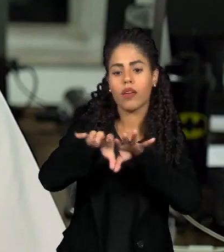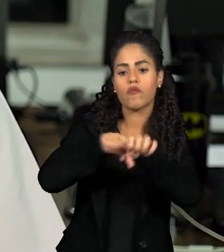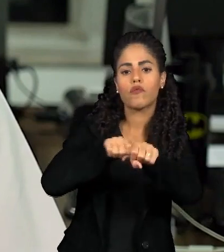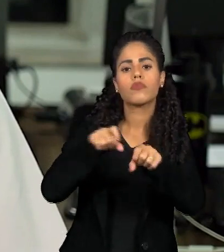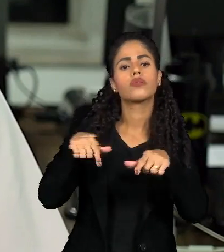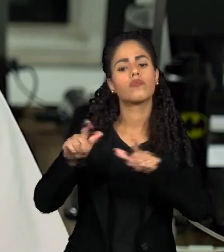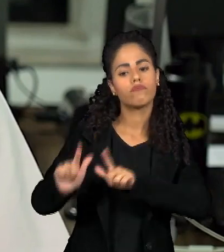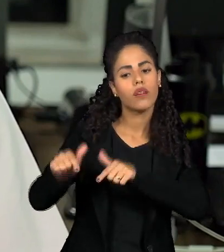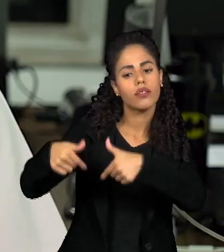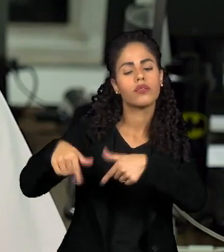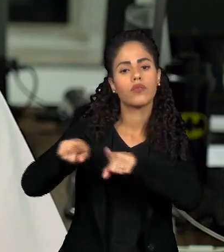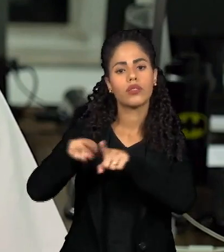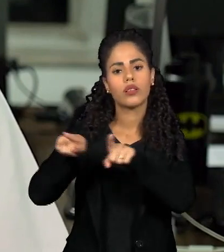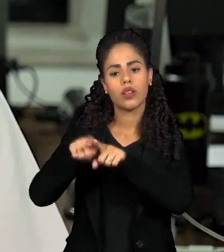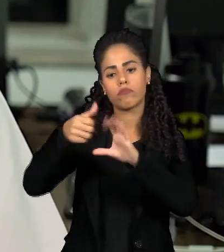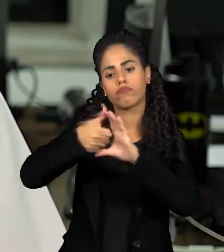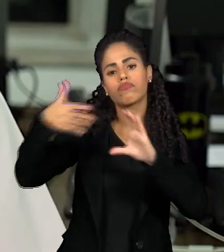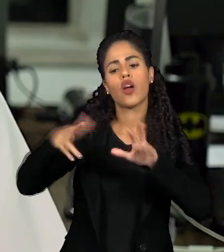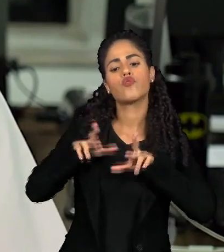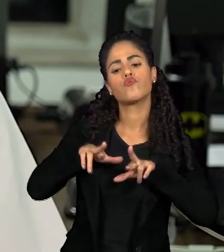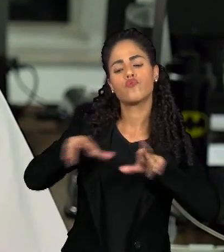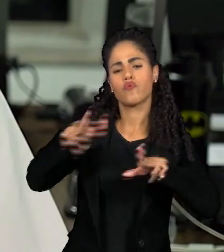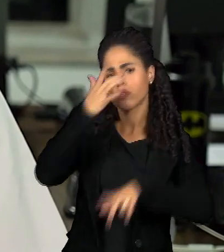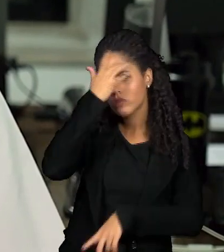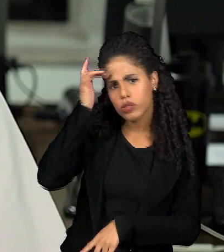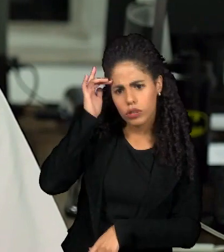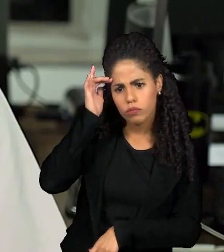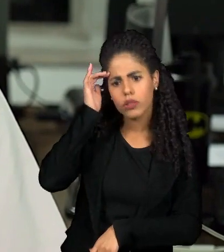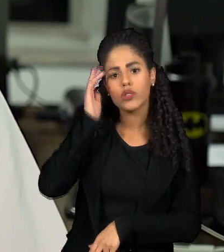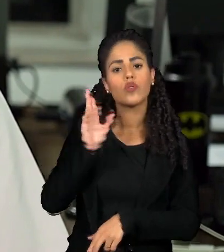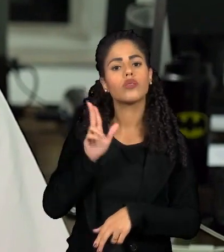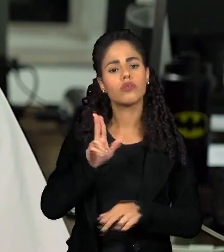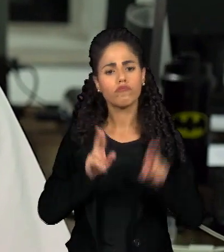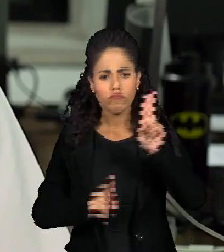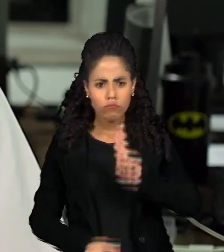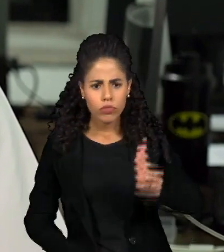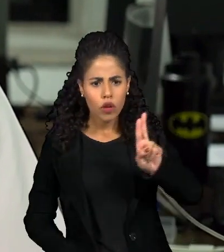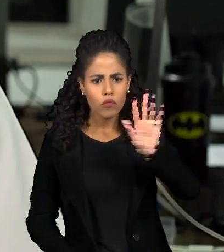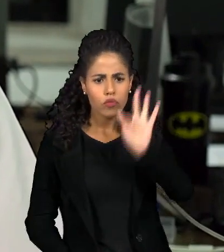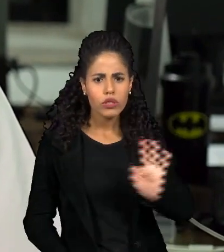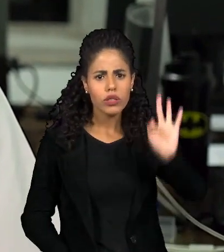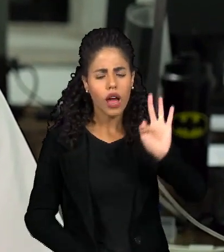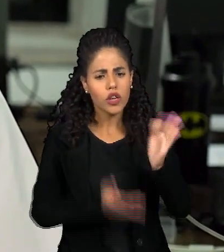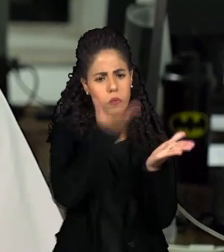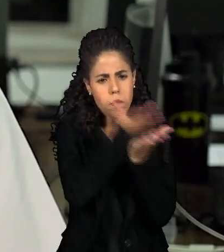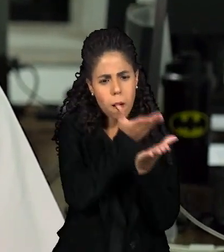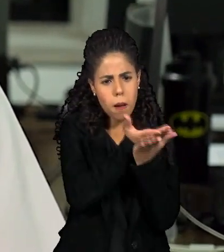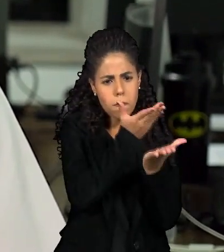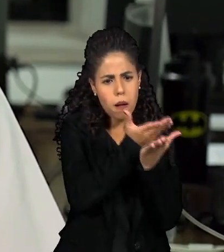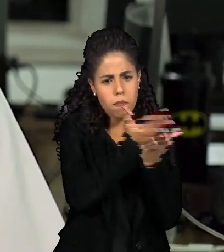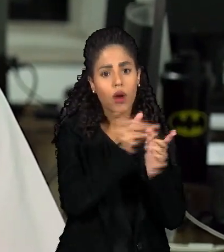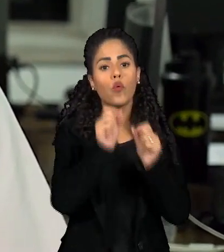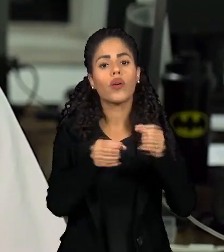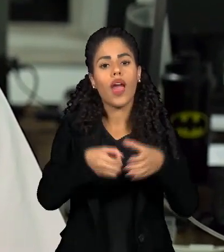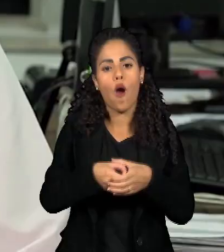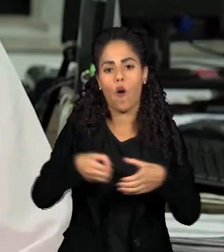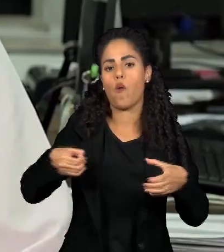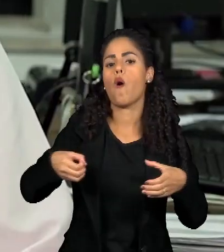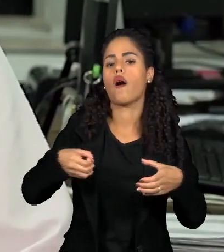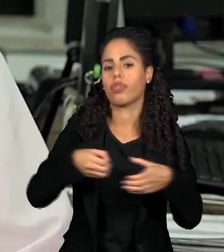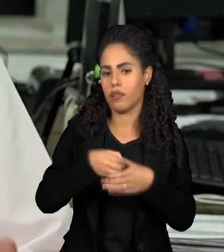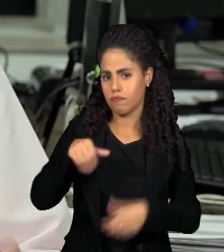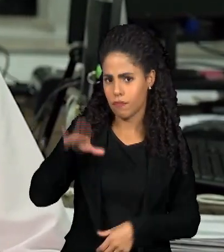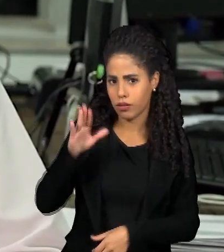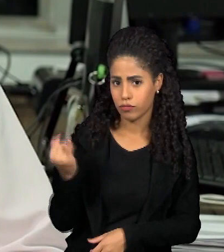mudado a característica das pessoas que sentam nos bancos universitários são os movimentos e as cotas raciais.